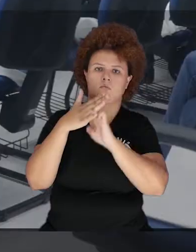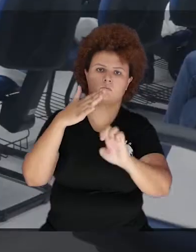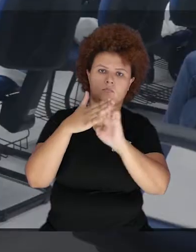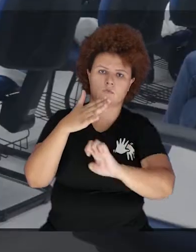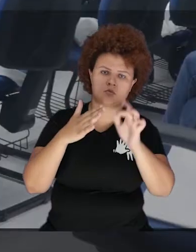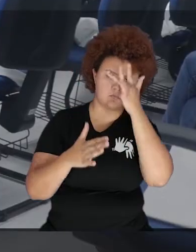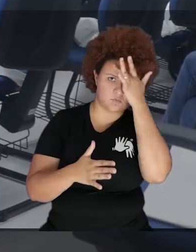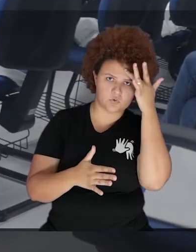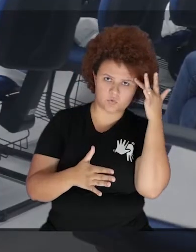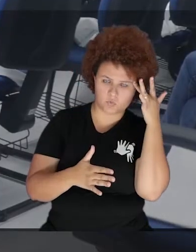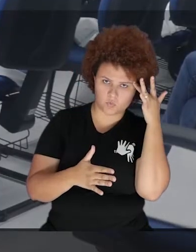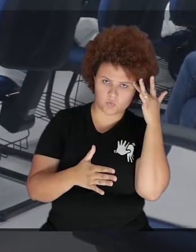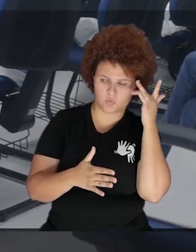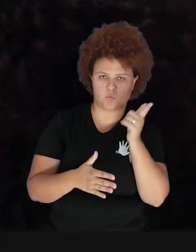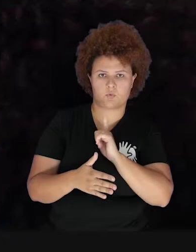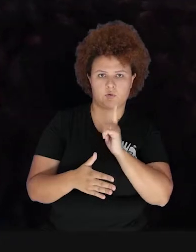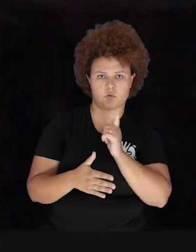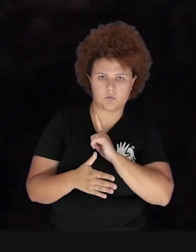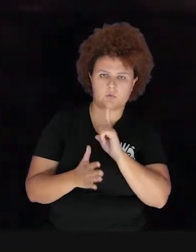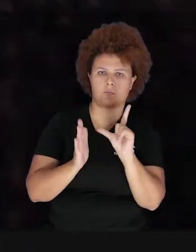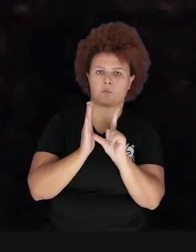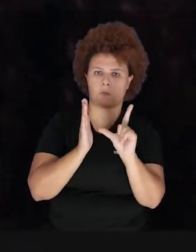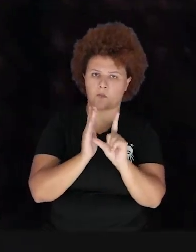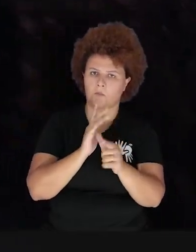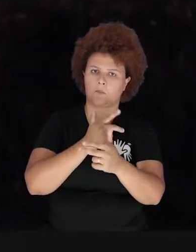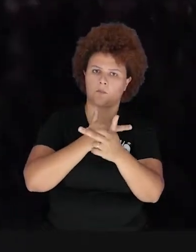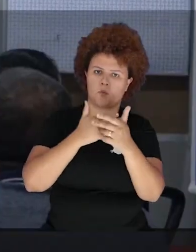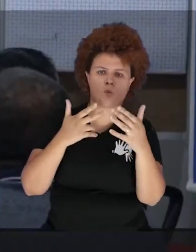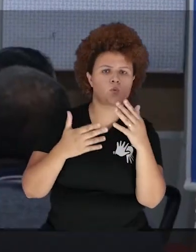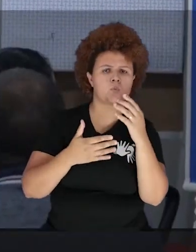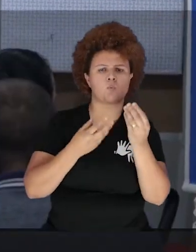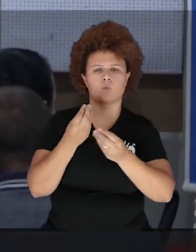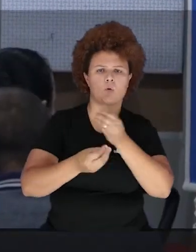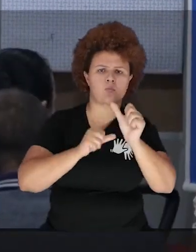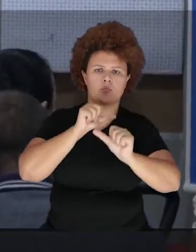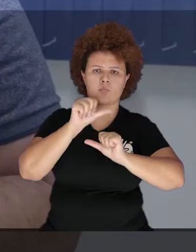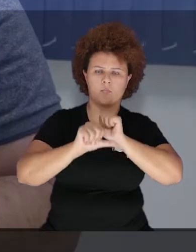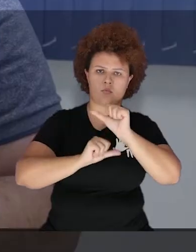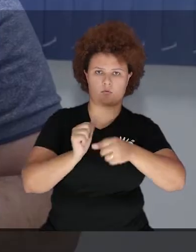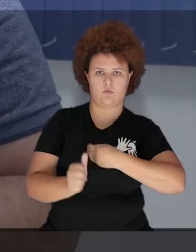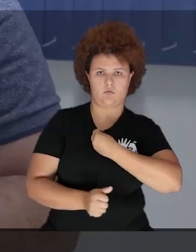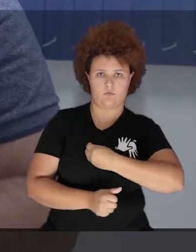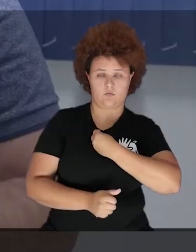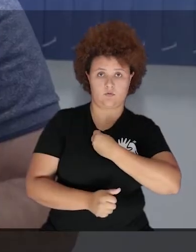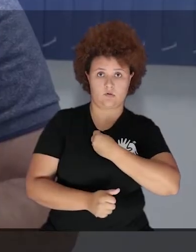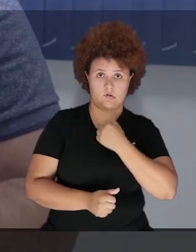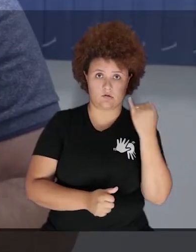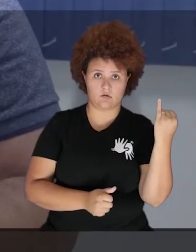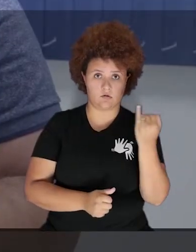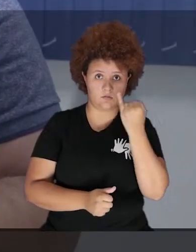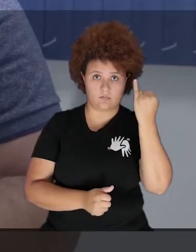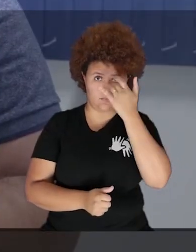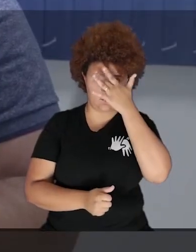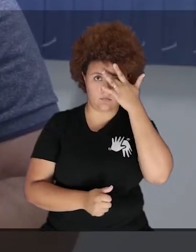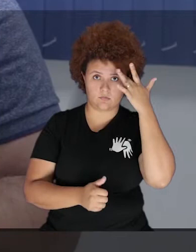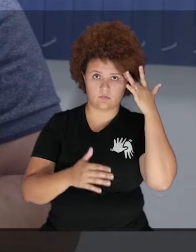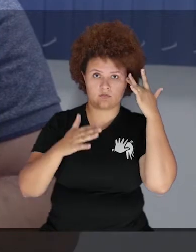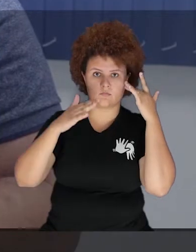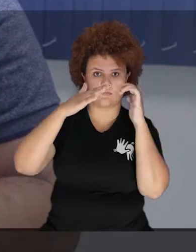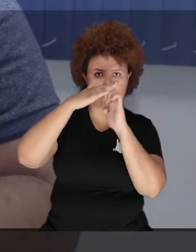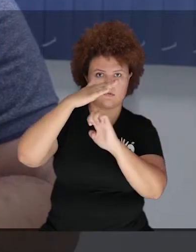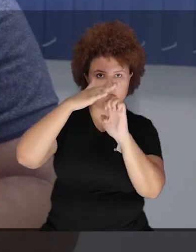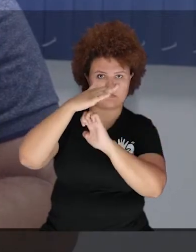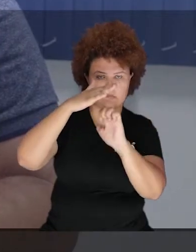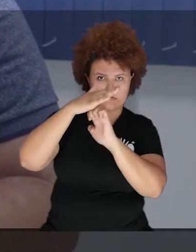Individual. A intenção é orientar os palestrantes na melhoria da gestão de negócios. É primordial que o empresário ele invista